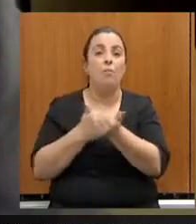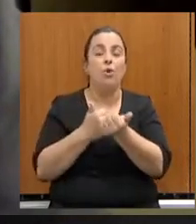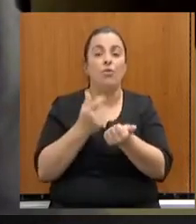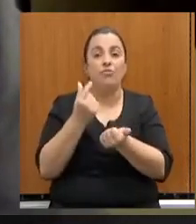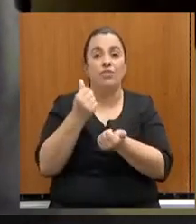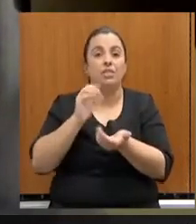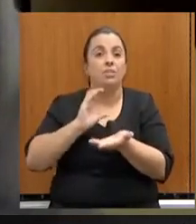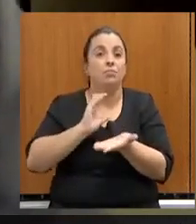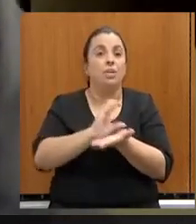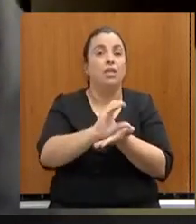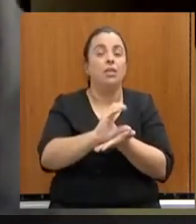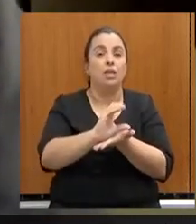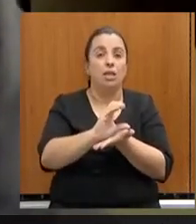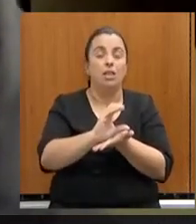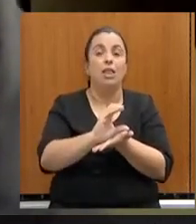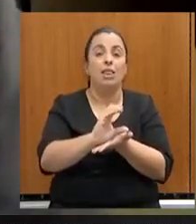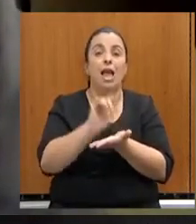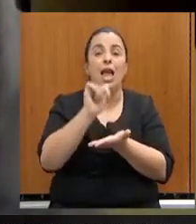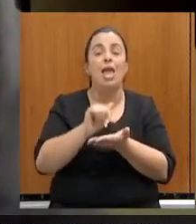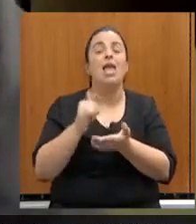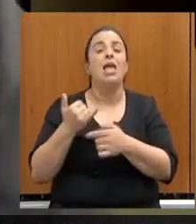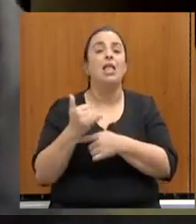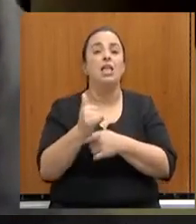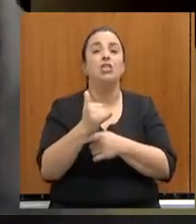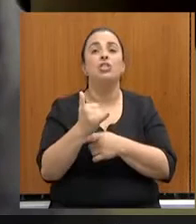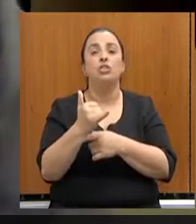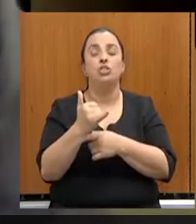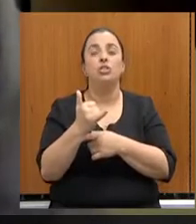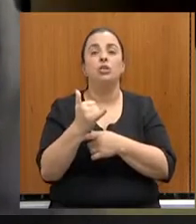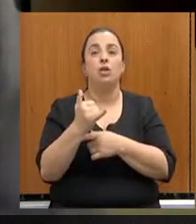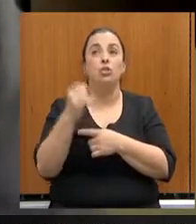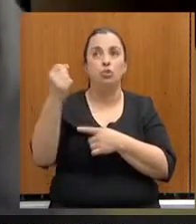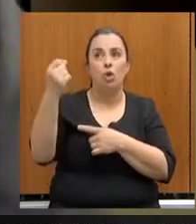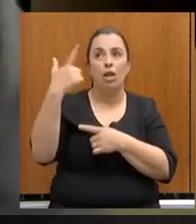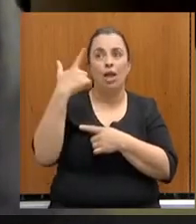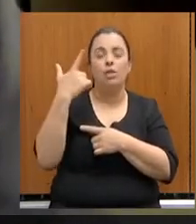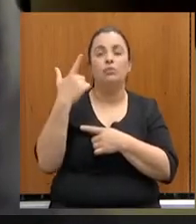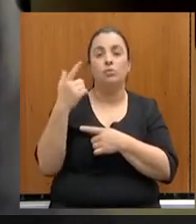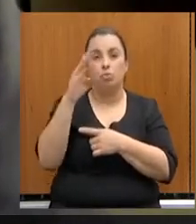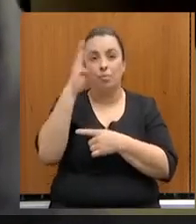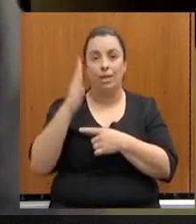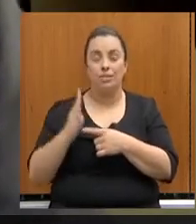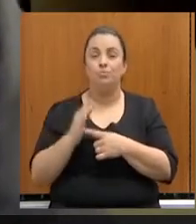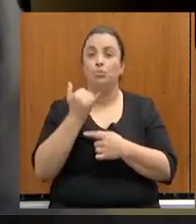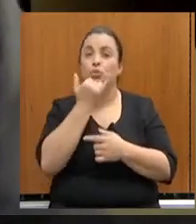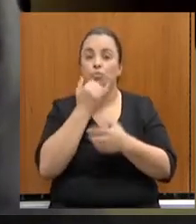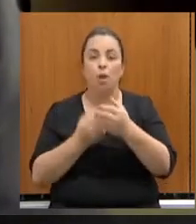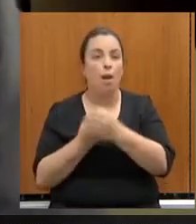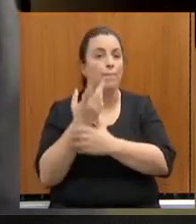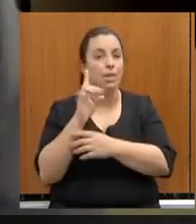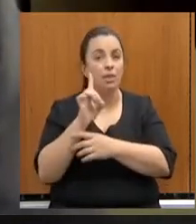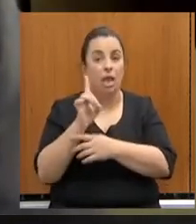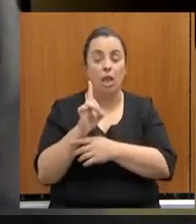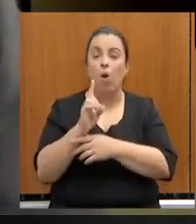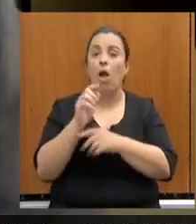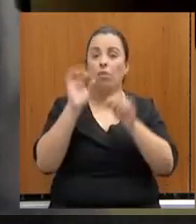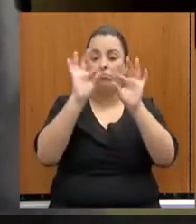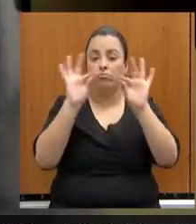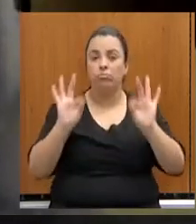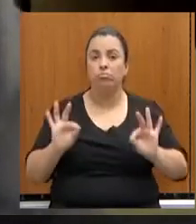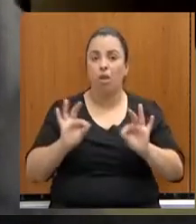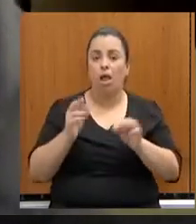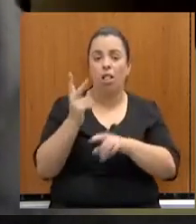parte de energia solar é do Brasil Então Realmente nós temos a oportunidade Santana